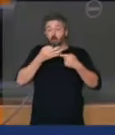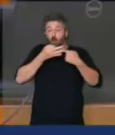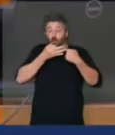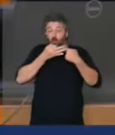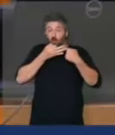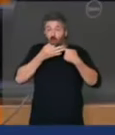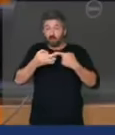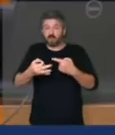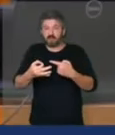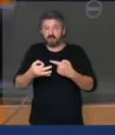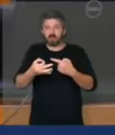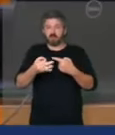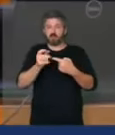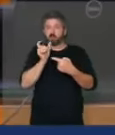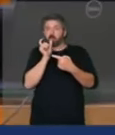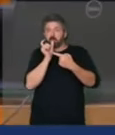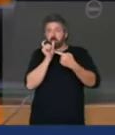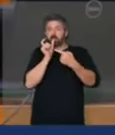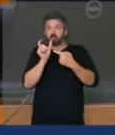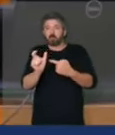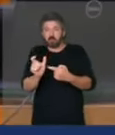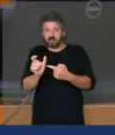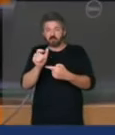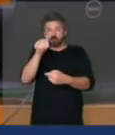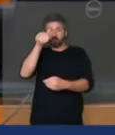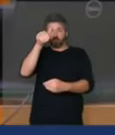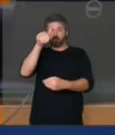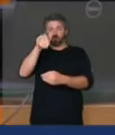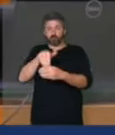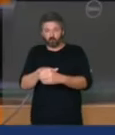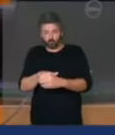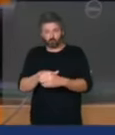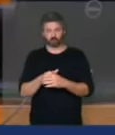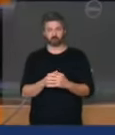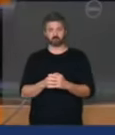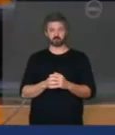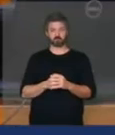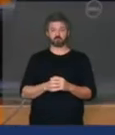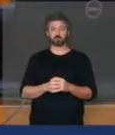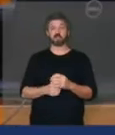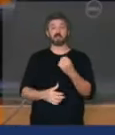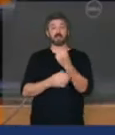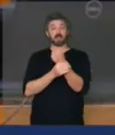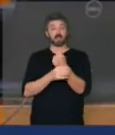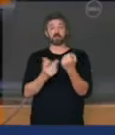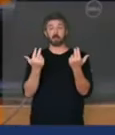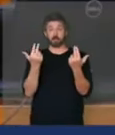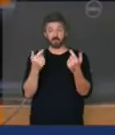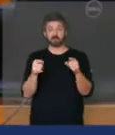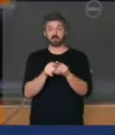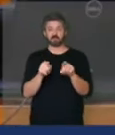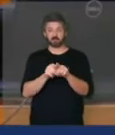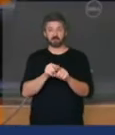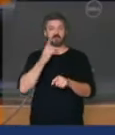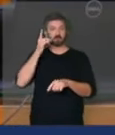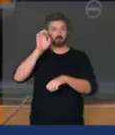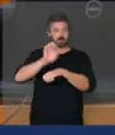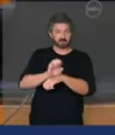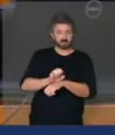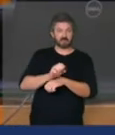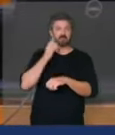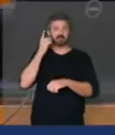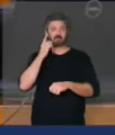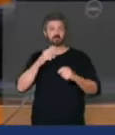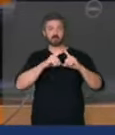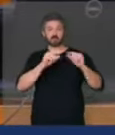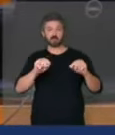opiniões, palavras e votos, estendendo a mesma garantia a deputados estaduais, distritais